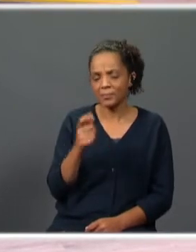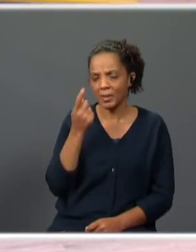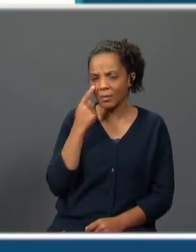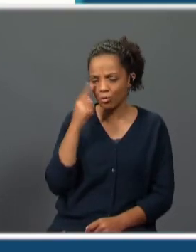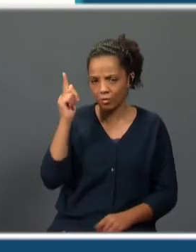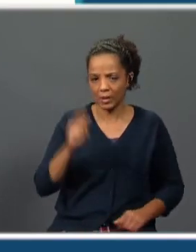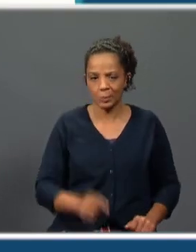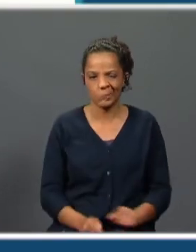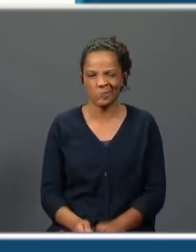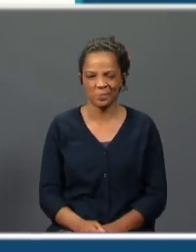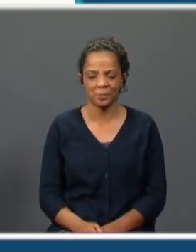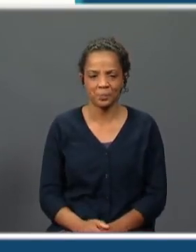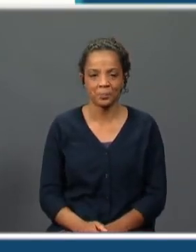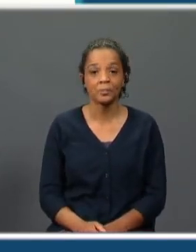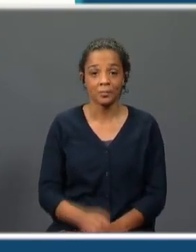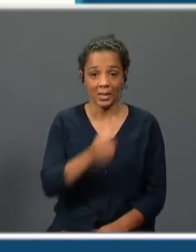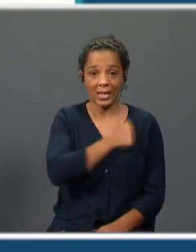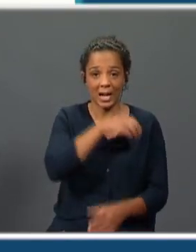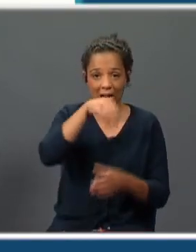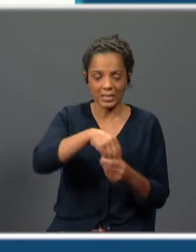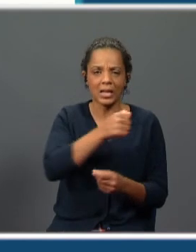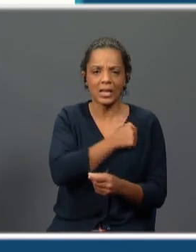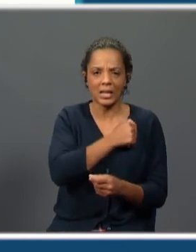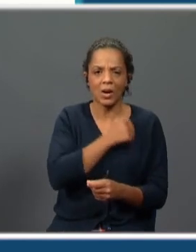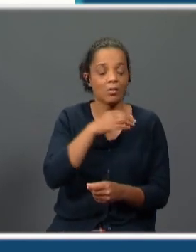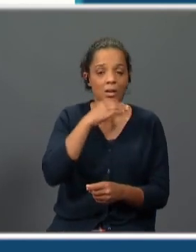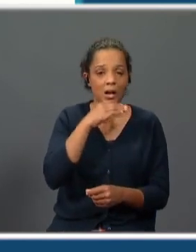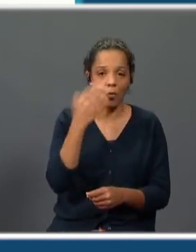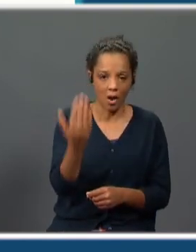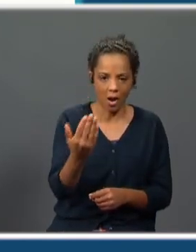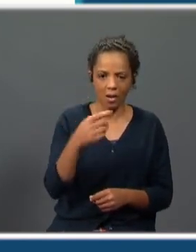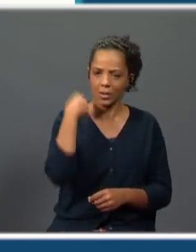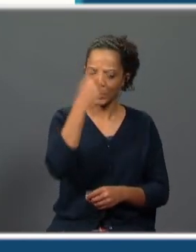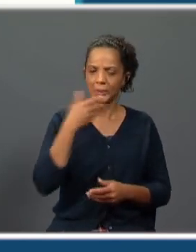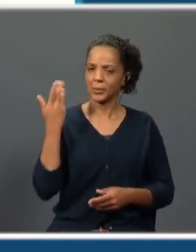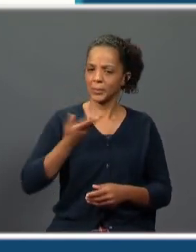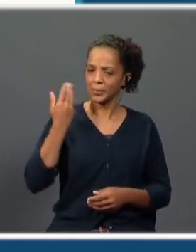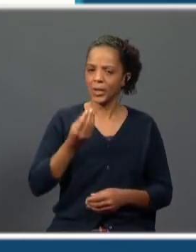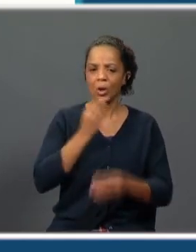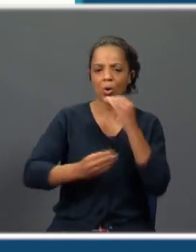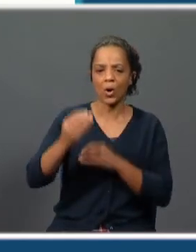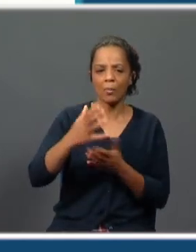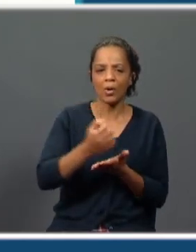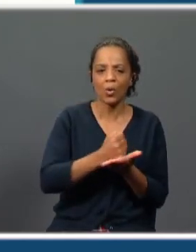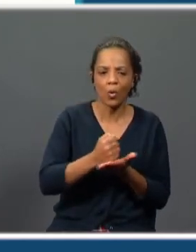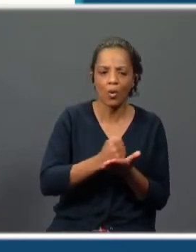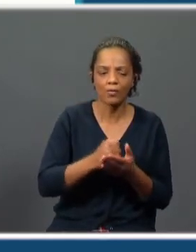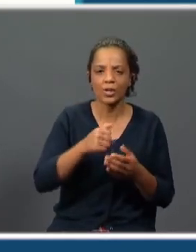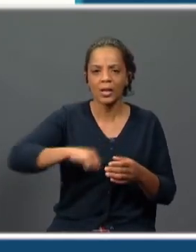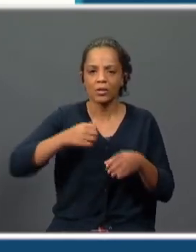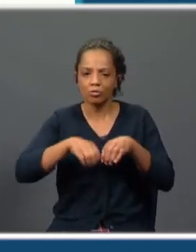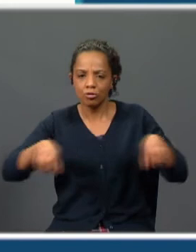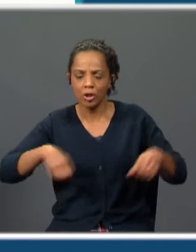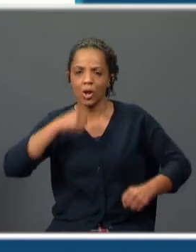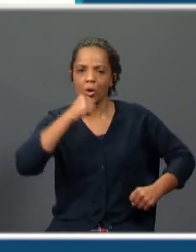assistir. Cá em casa tenho um cão que cuida muito da imagem. Come couves e courgettes, corre